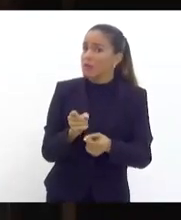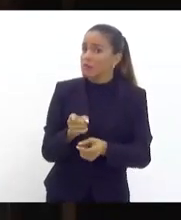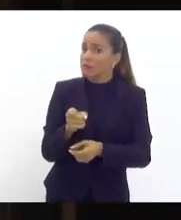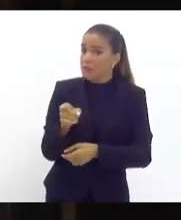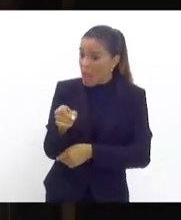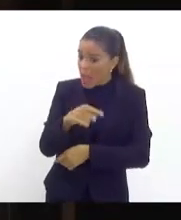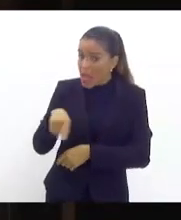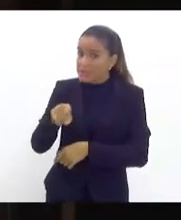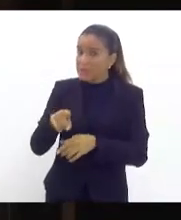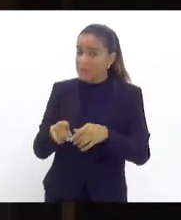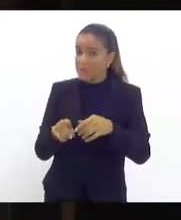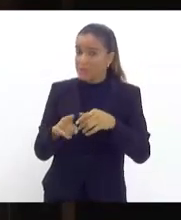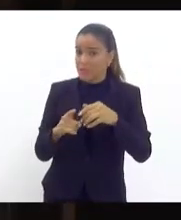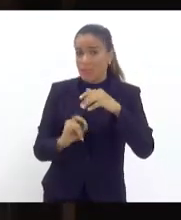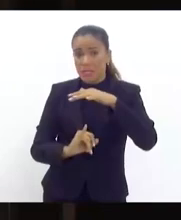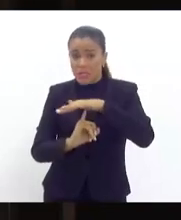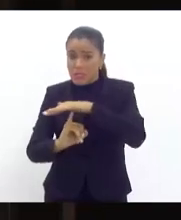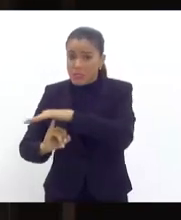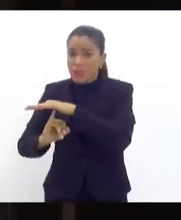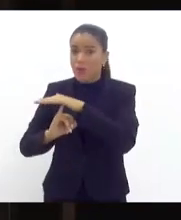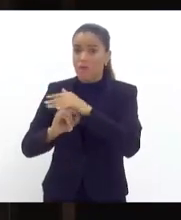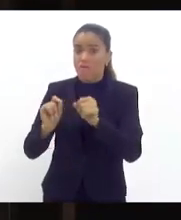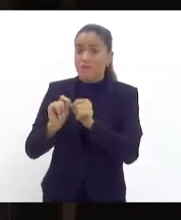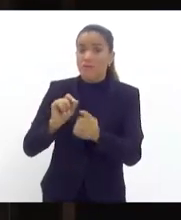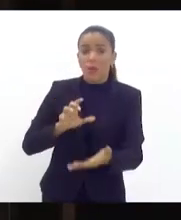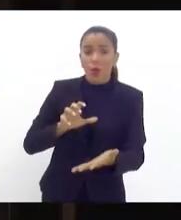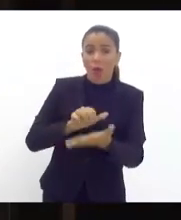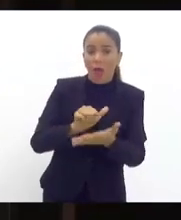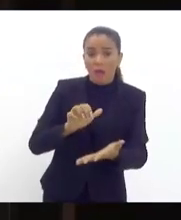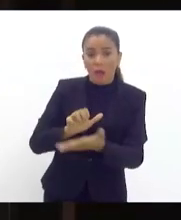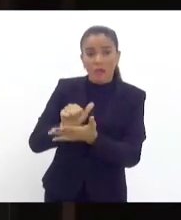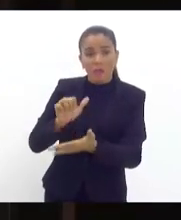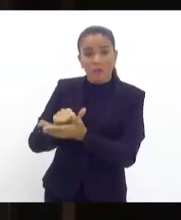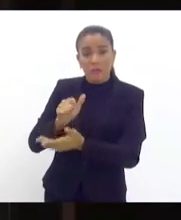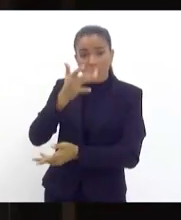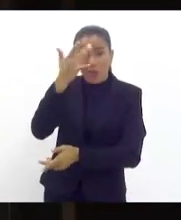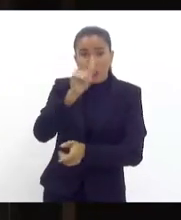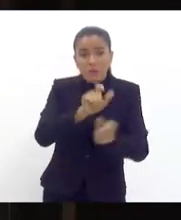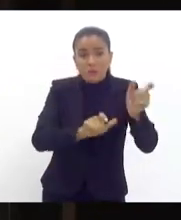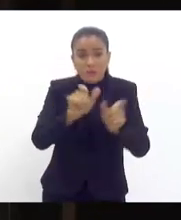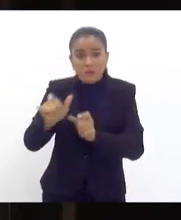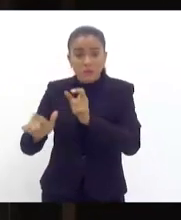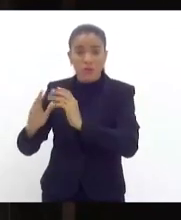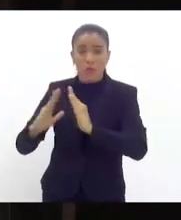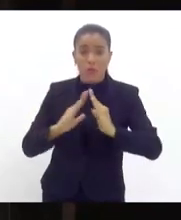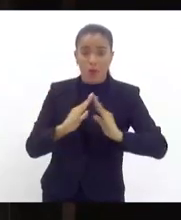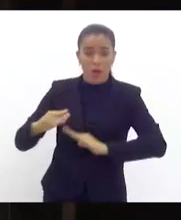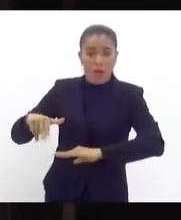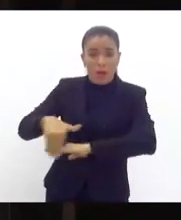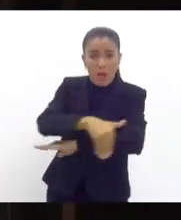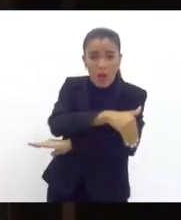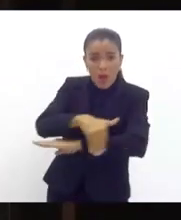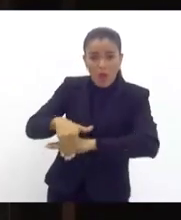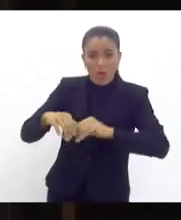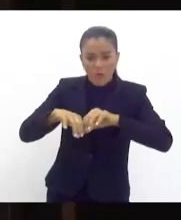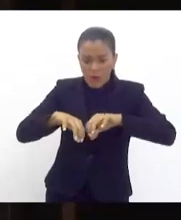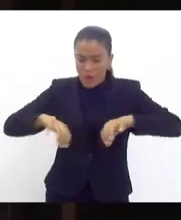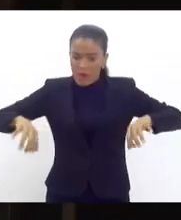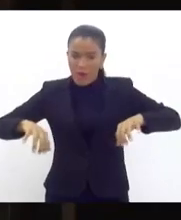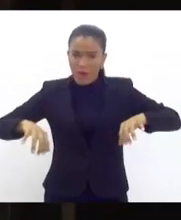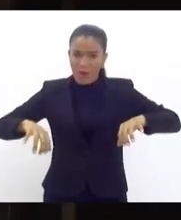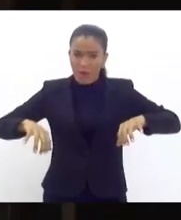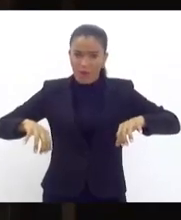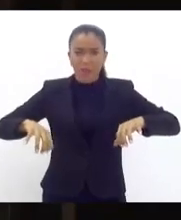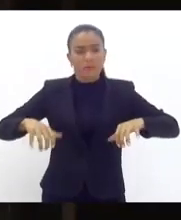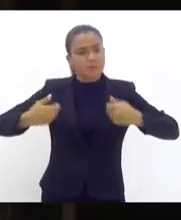dessas entidades fazer um cadastramento dessa população de rua vamos começar a separar os